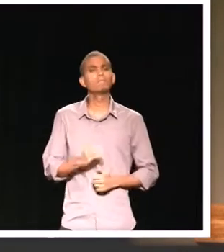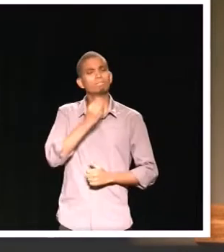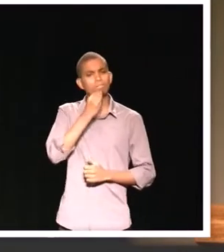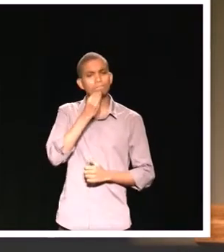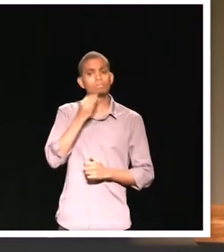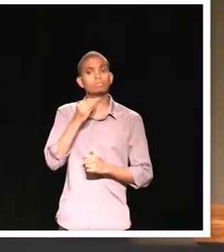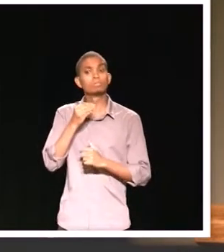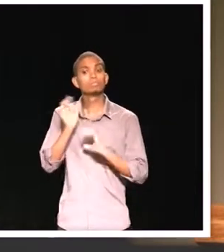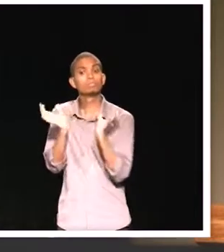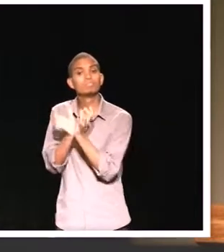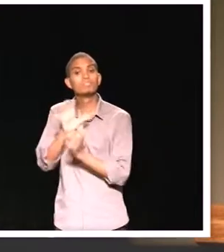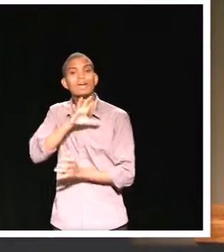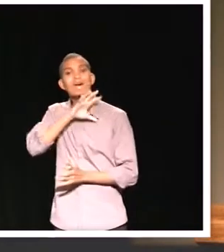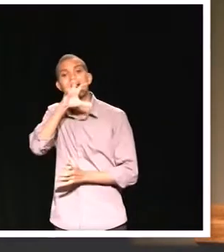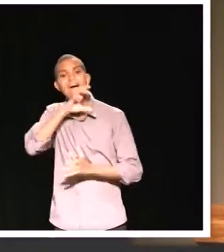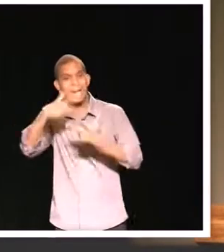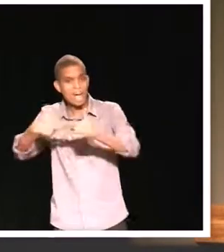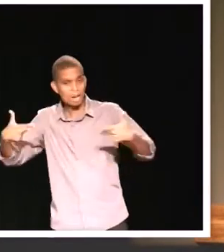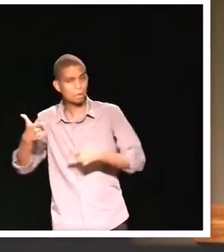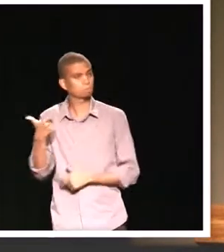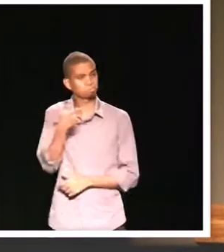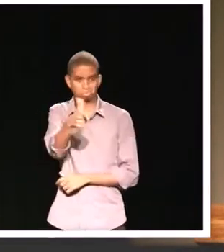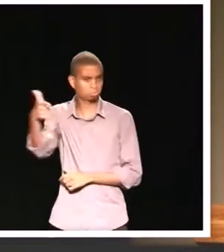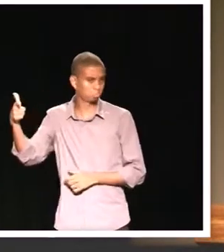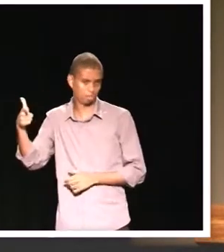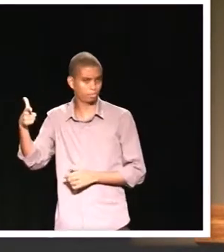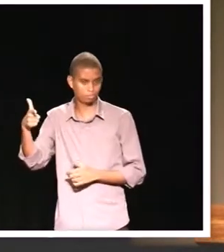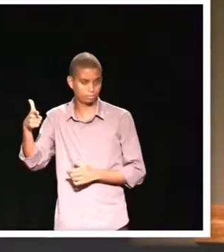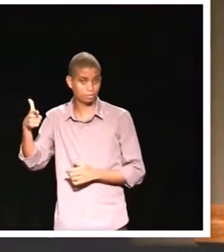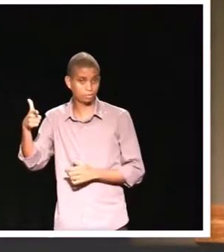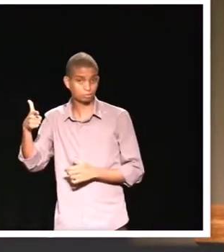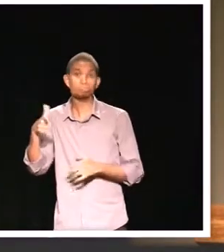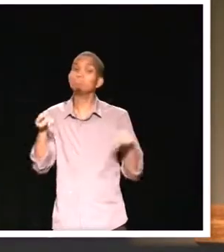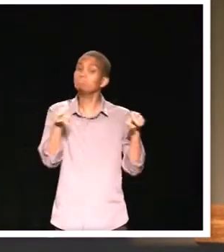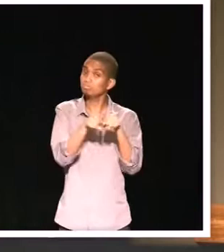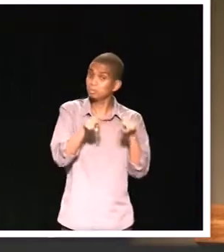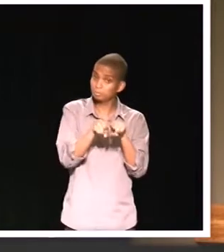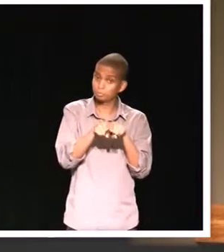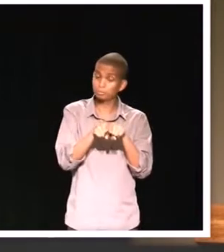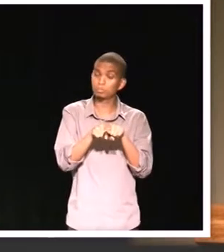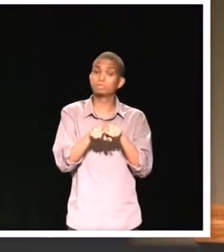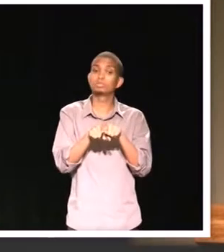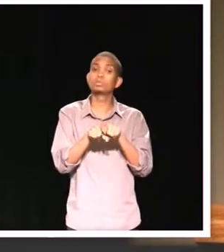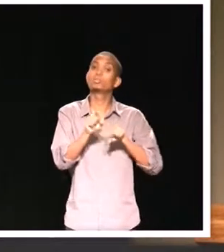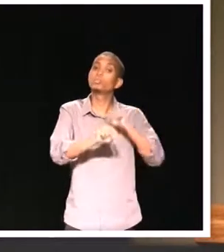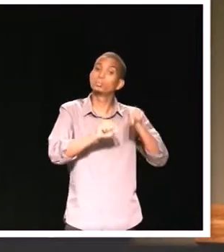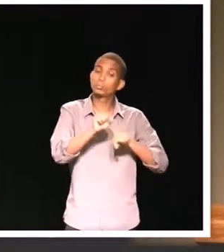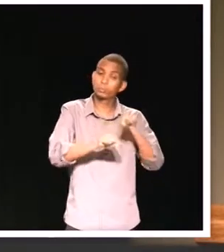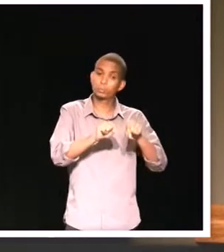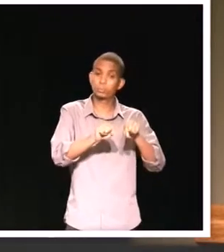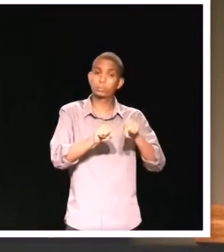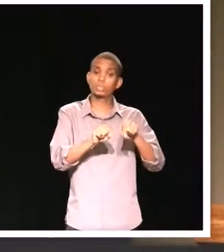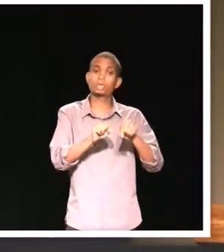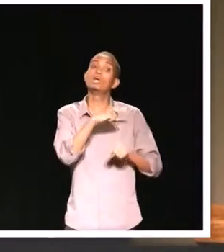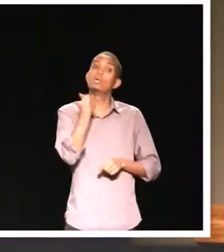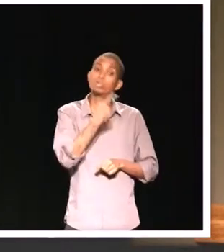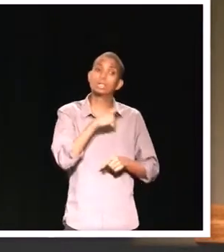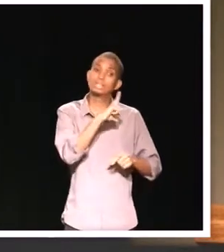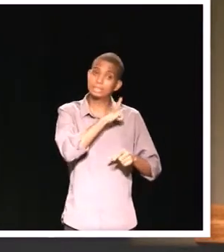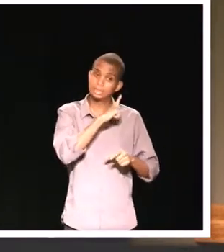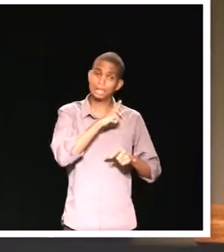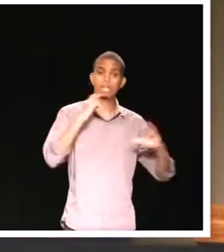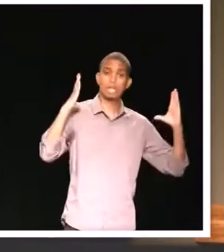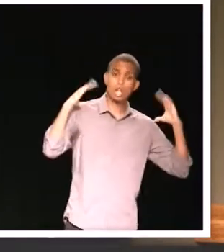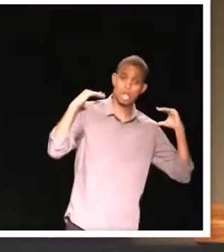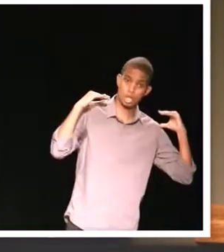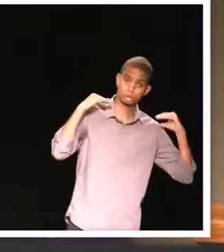nos animais, e que não encontramos também não em Deus ou nos